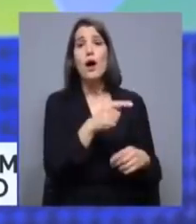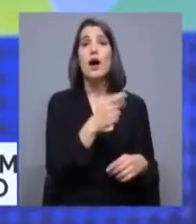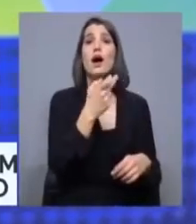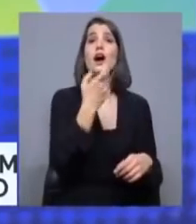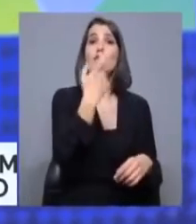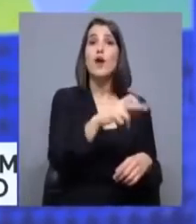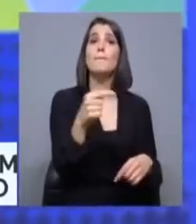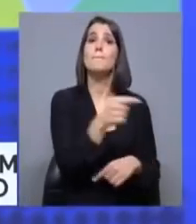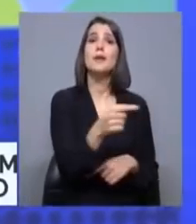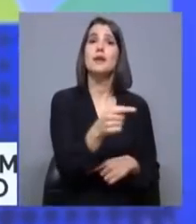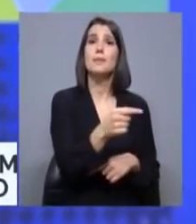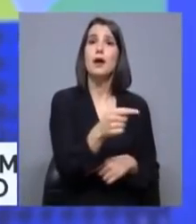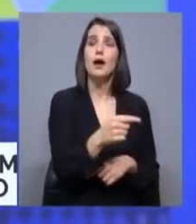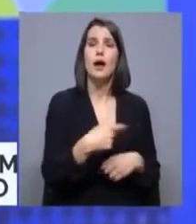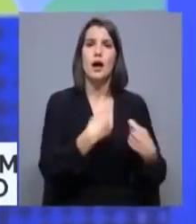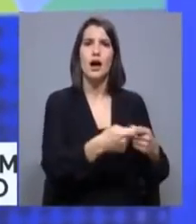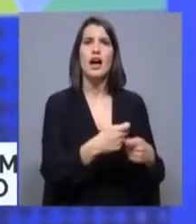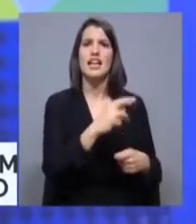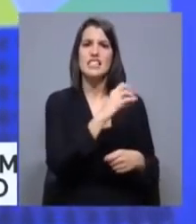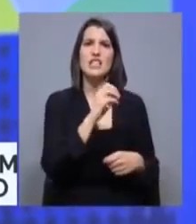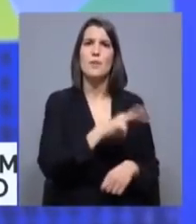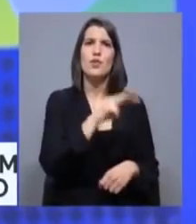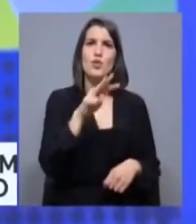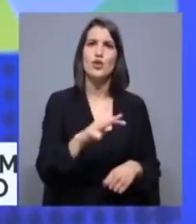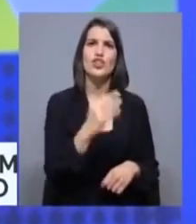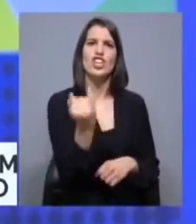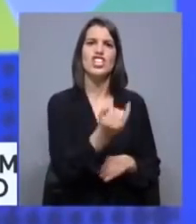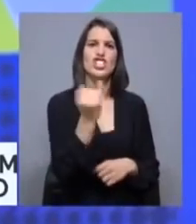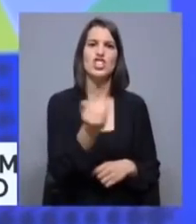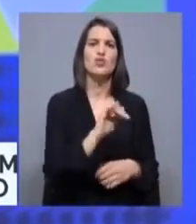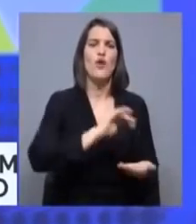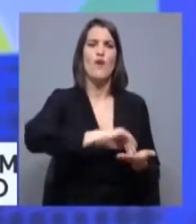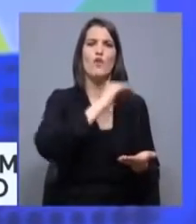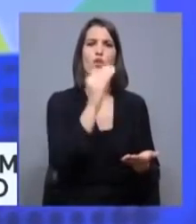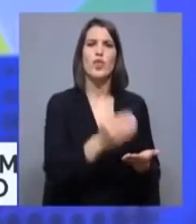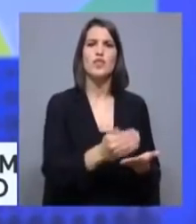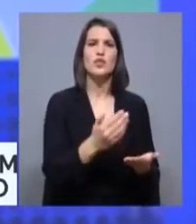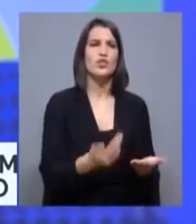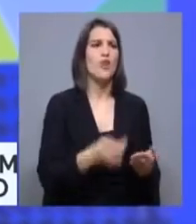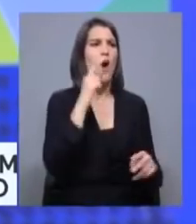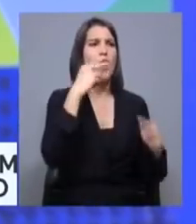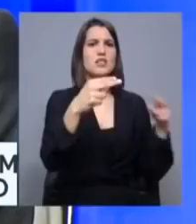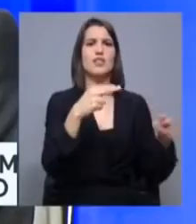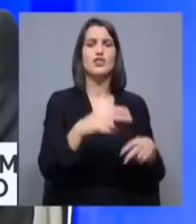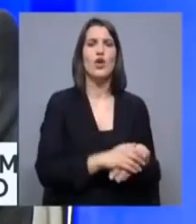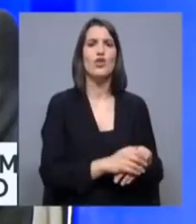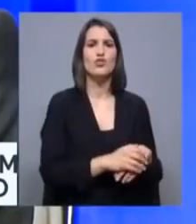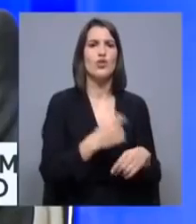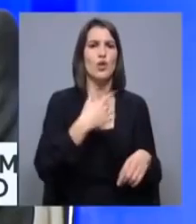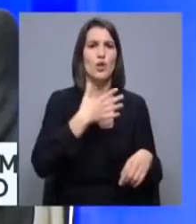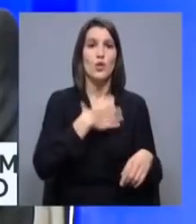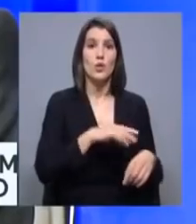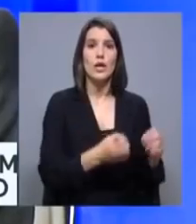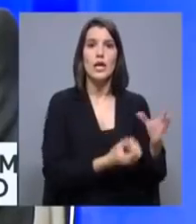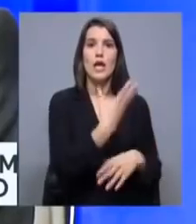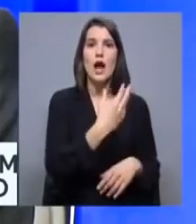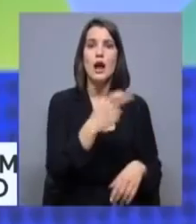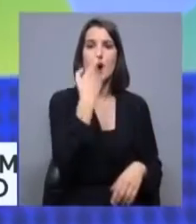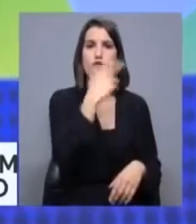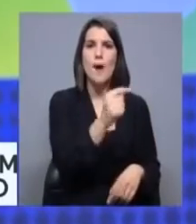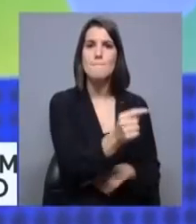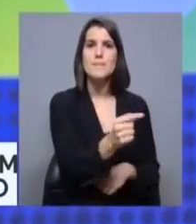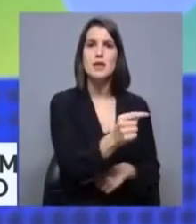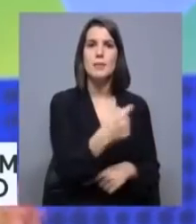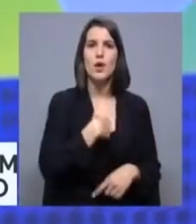vou te dizer gastamos 300 milhões em Fundações institutos e Observatório e o que eu queria não só conseguimos criar uma forma nós temos criaram uma